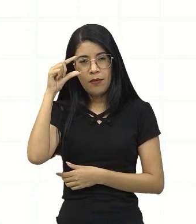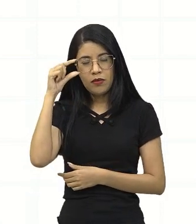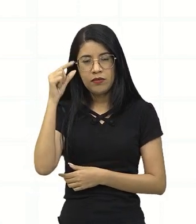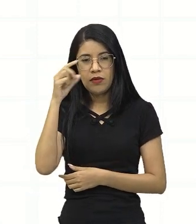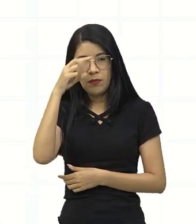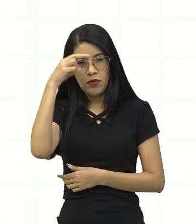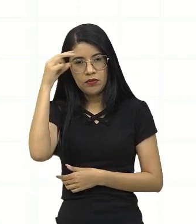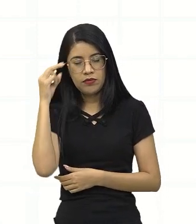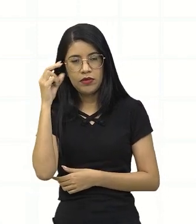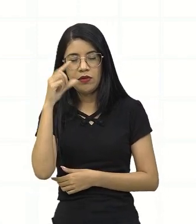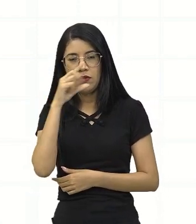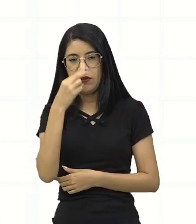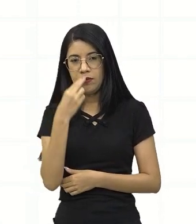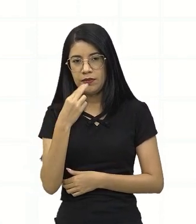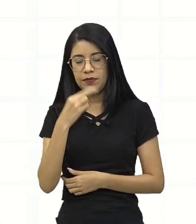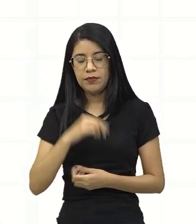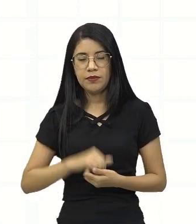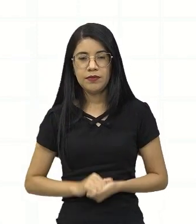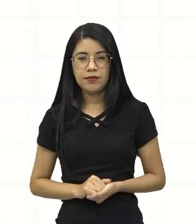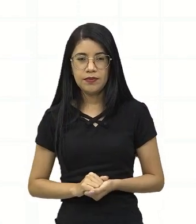Vamos ler juntos.